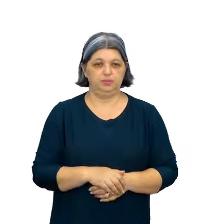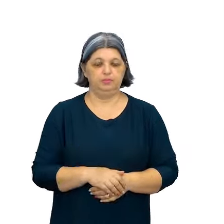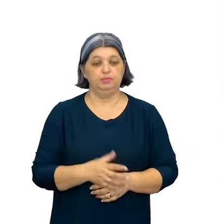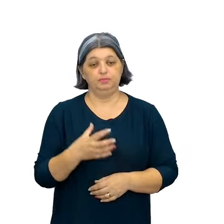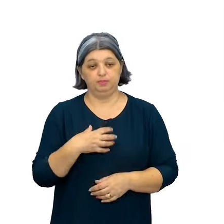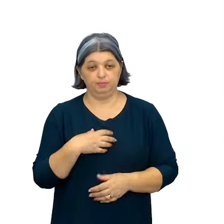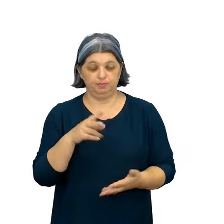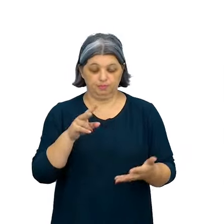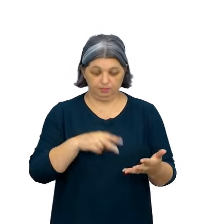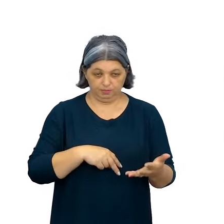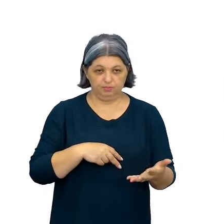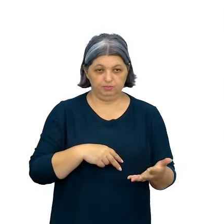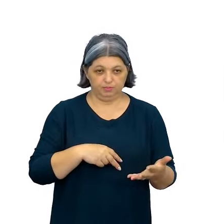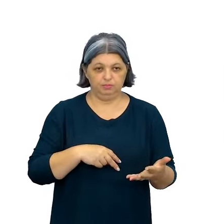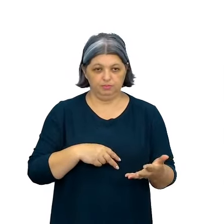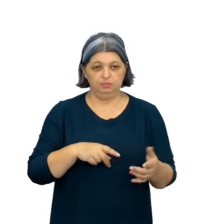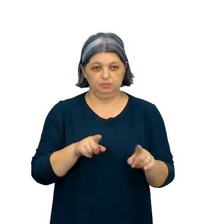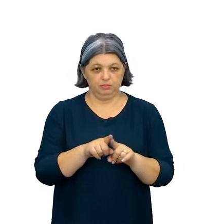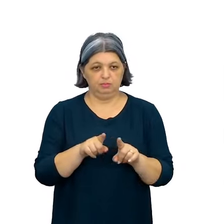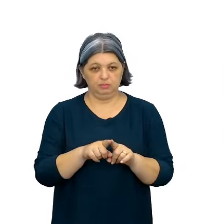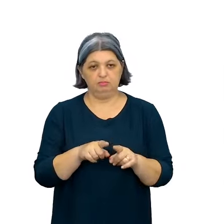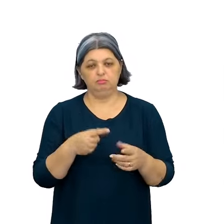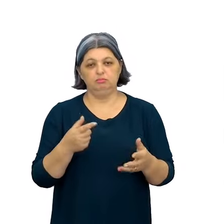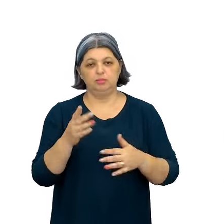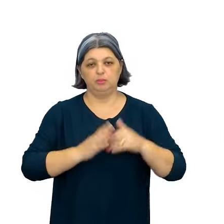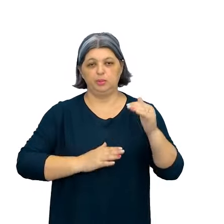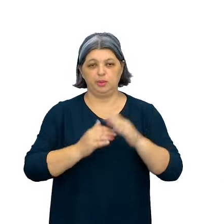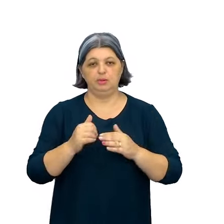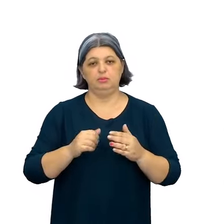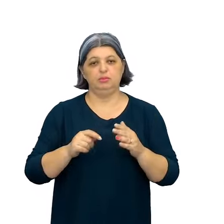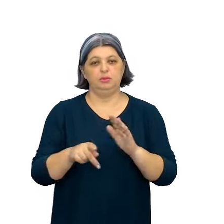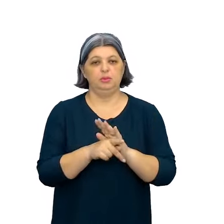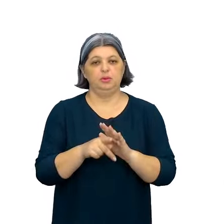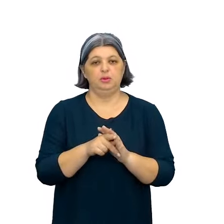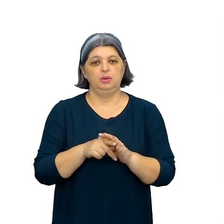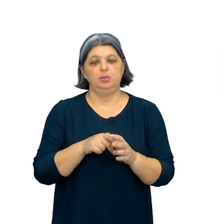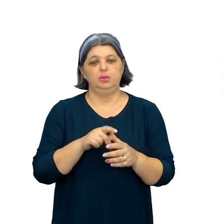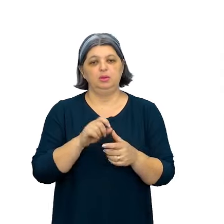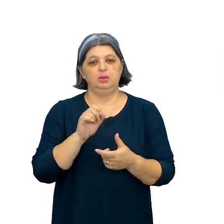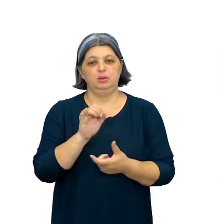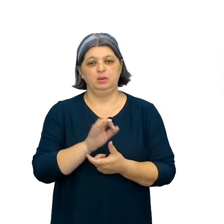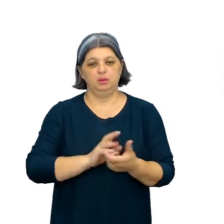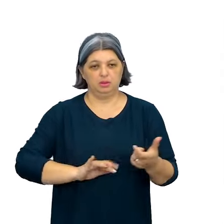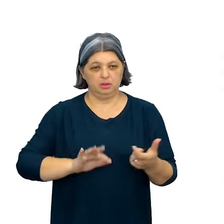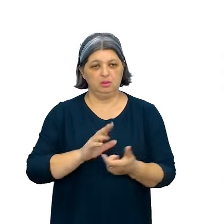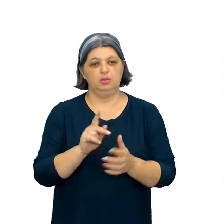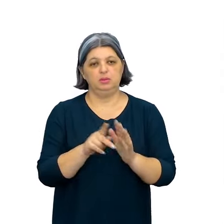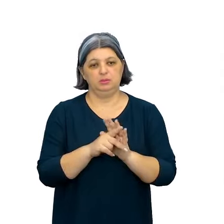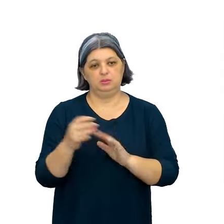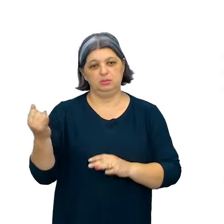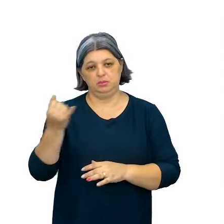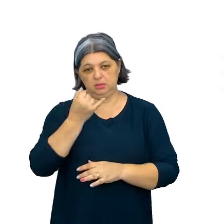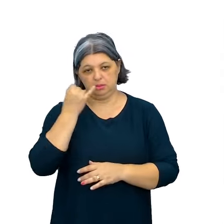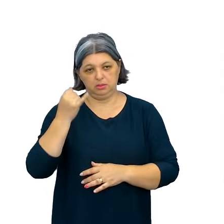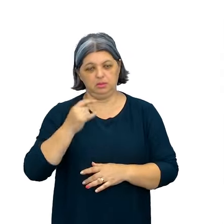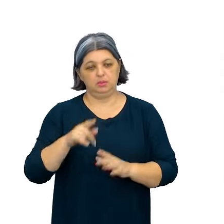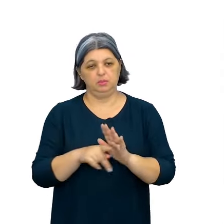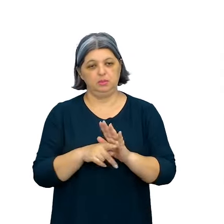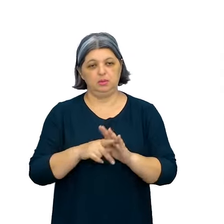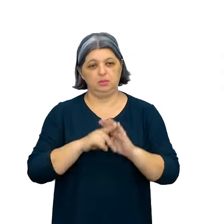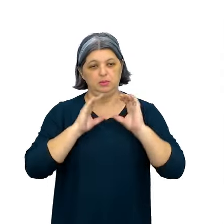ler, assim, e a leitura, como práticas letradas essenciais, propiciam a formação cidadã. O ato de ler, ainda